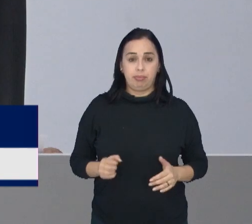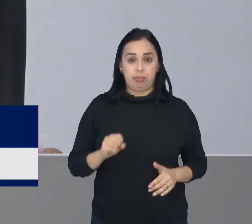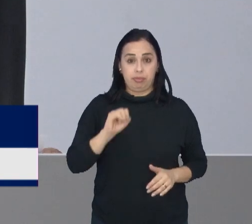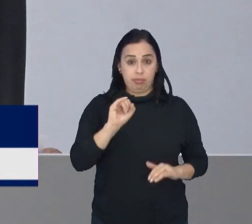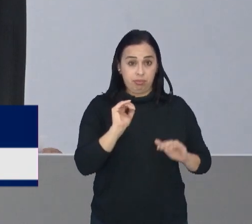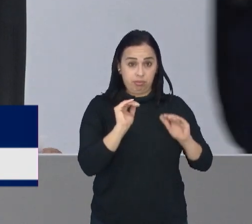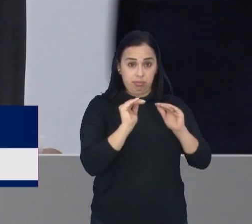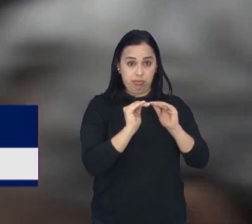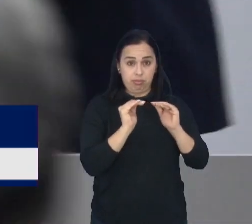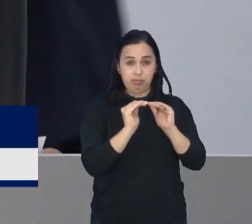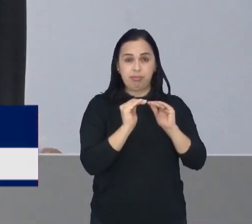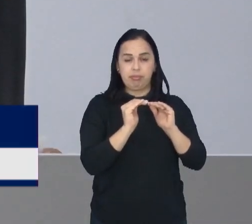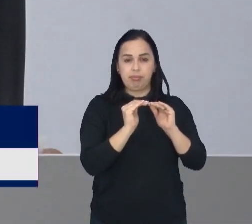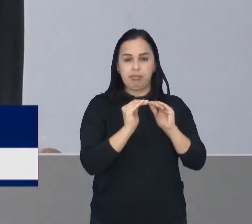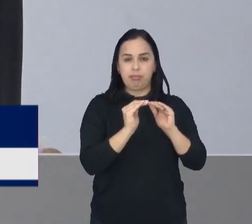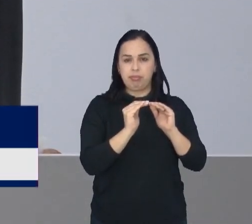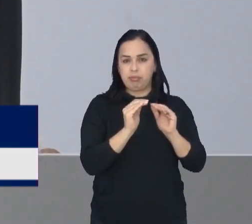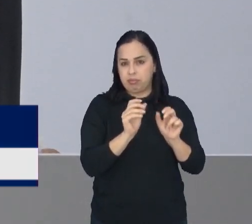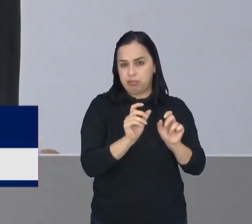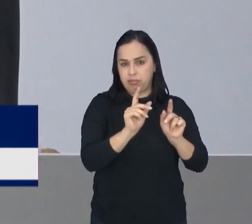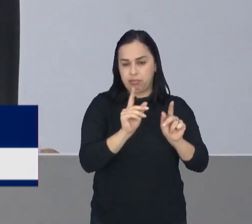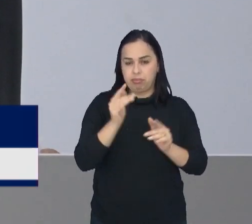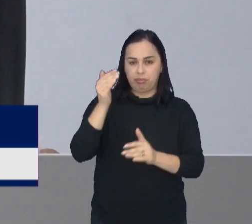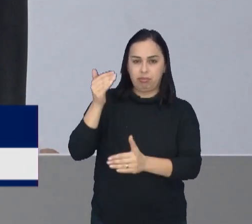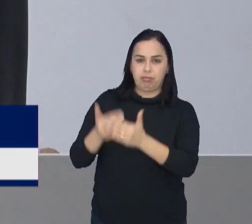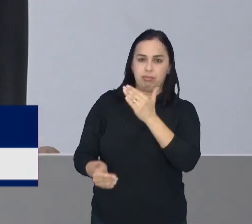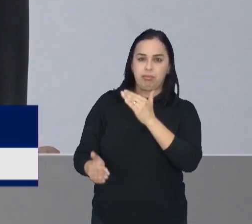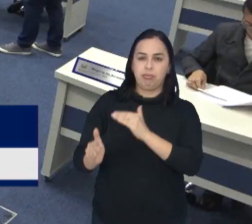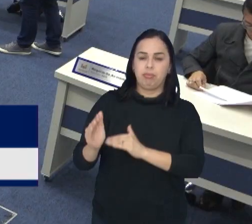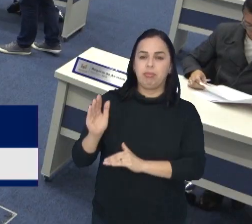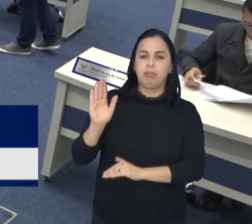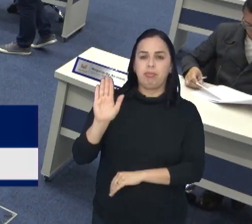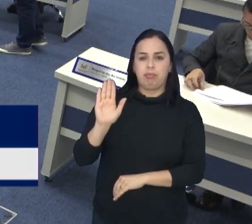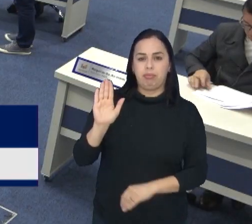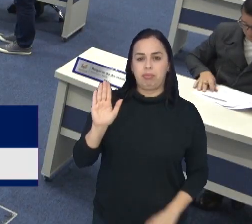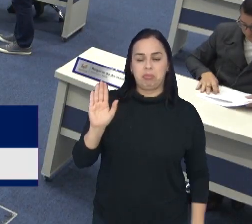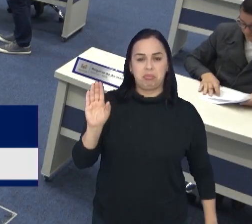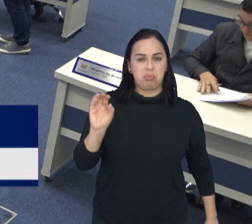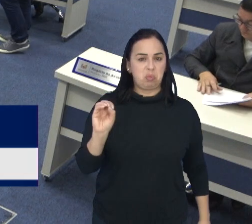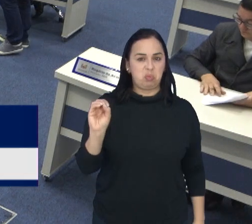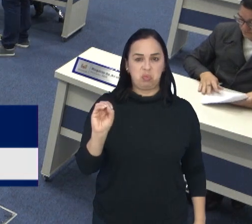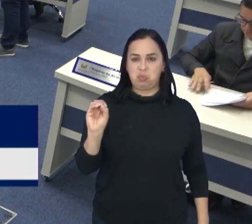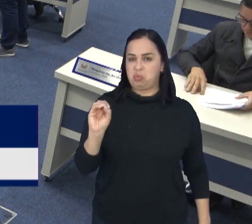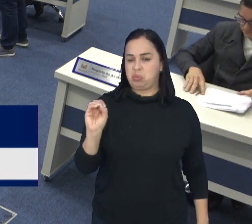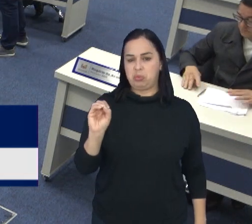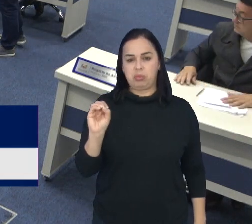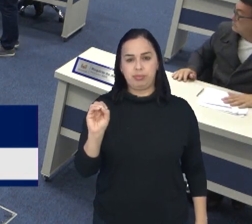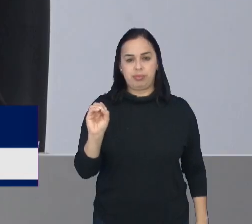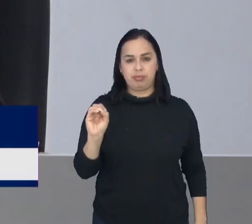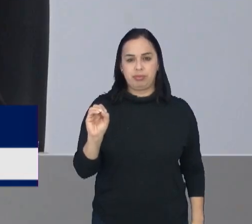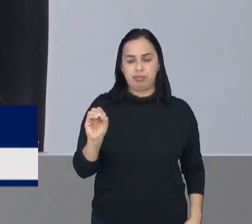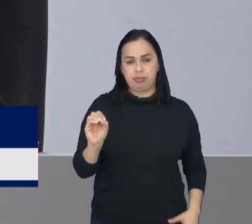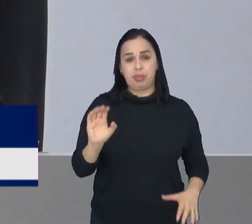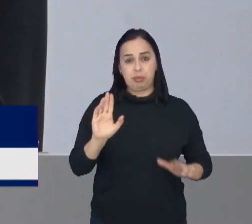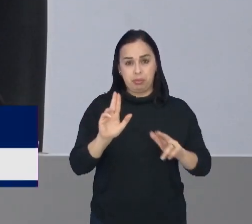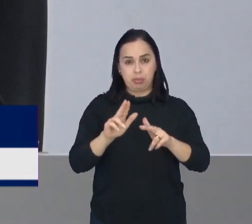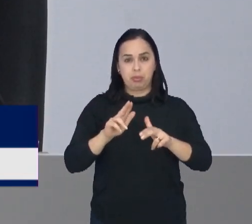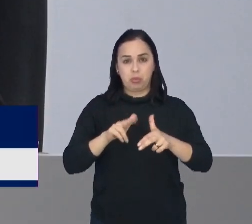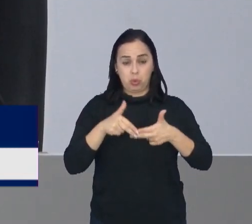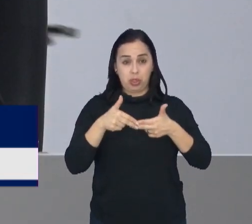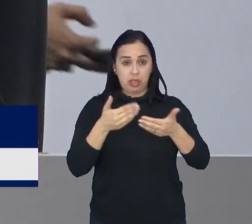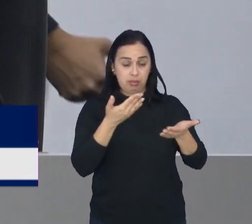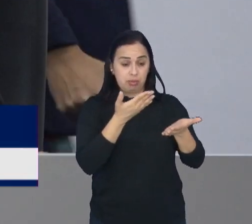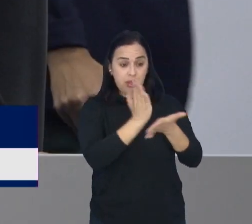Vereadores favoráveis, permaneçam como estão. Os contrários, que se manifestem. Nenhum voto contrário, senhor presidente. Sem nenhum voto contrário,